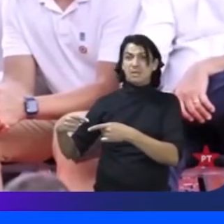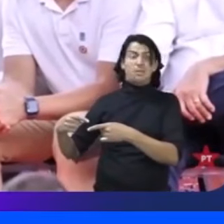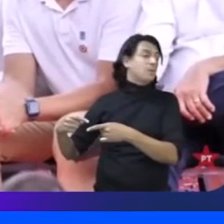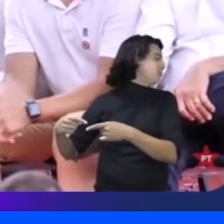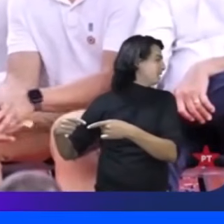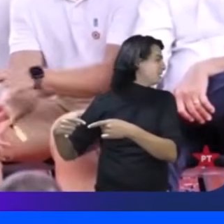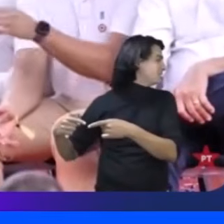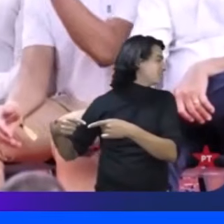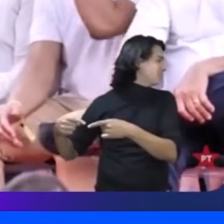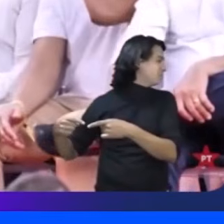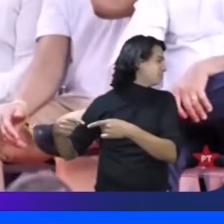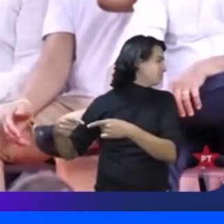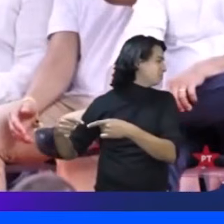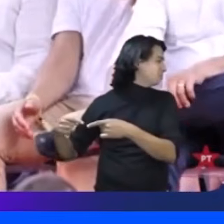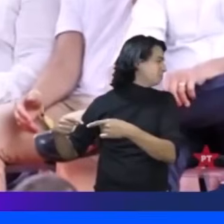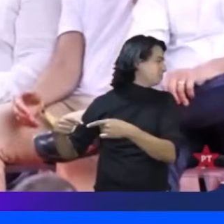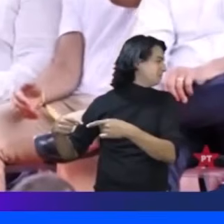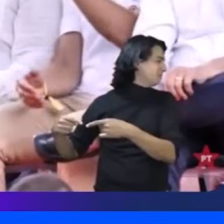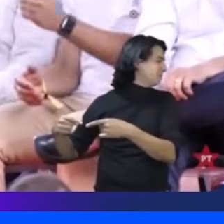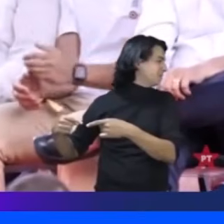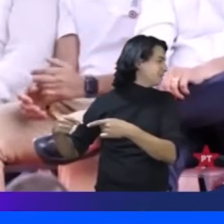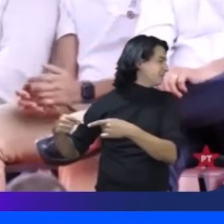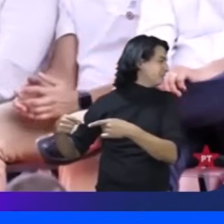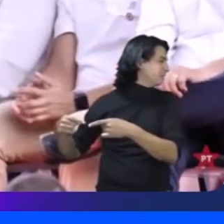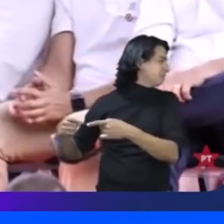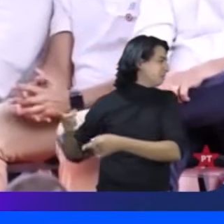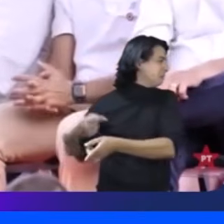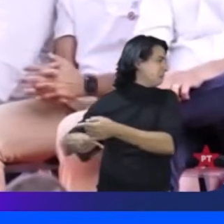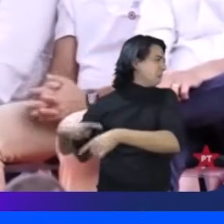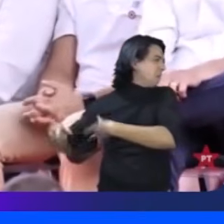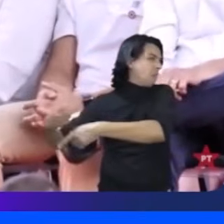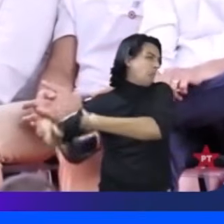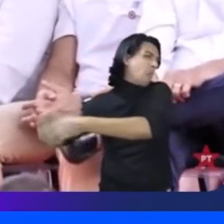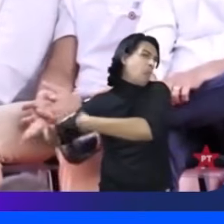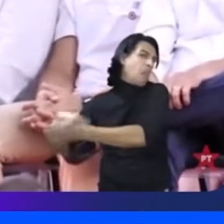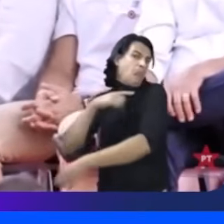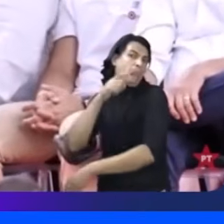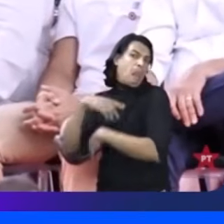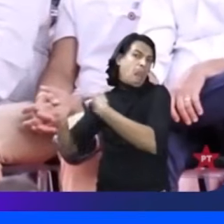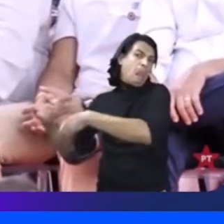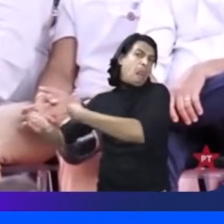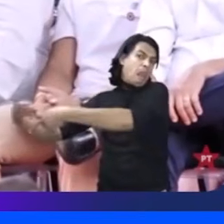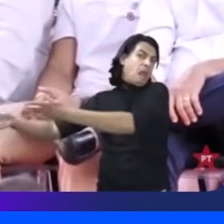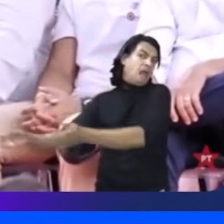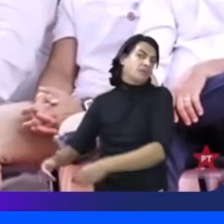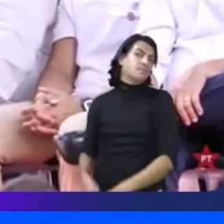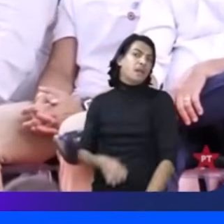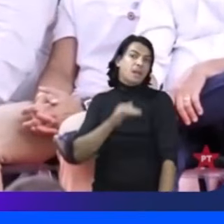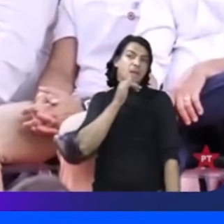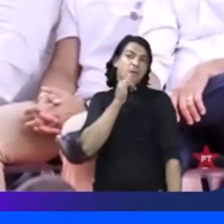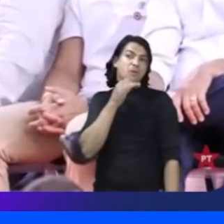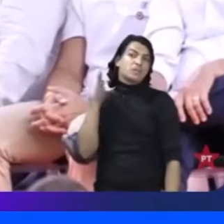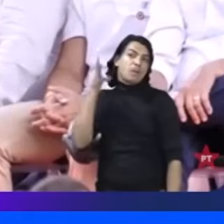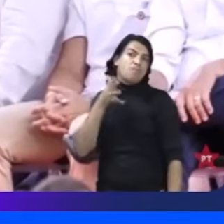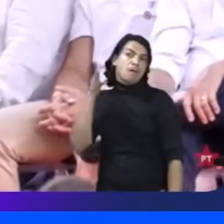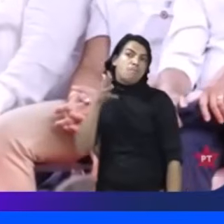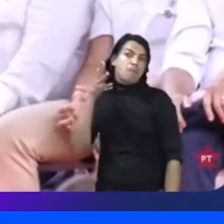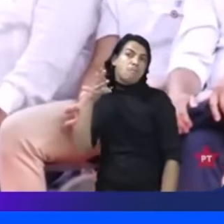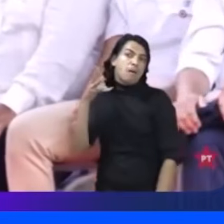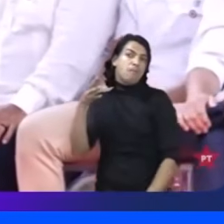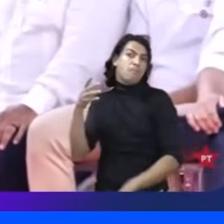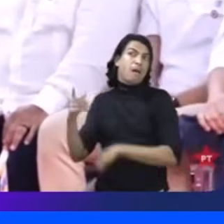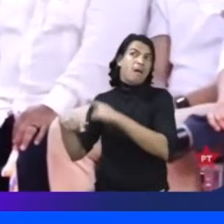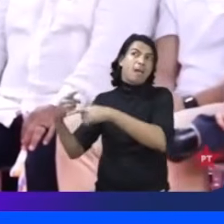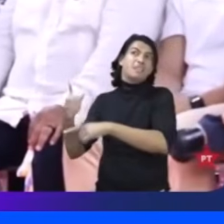mercantilizada. Muito. E eu conheço muitos discursos revolucionários de 20